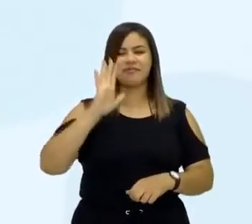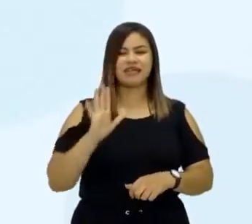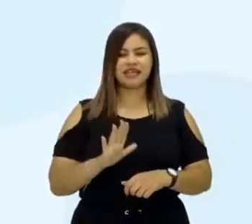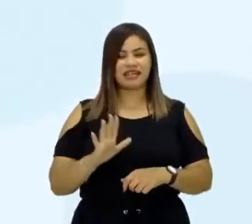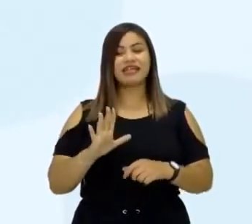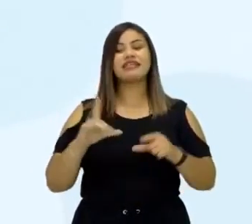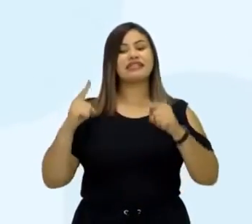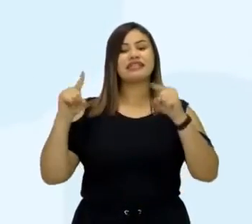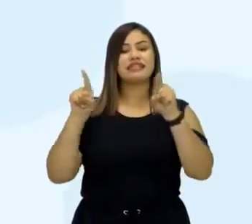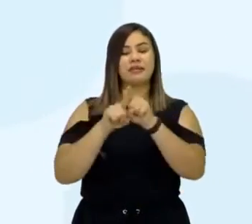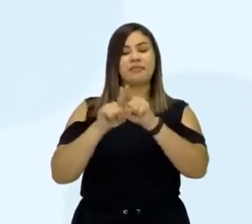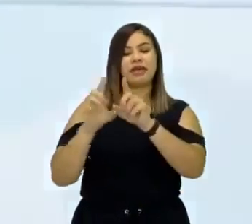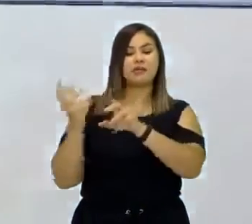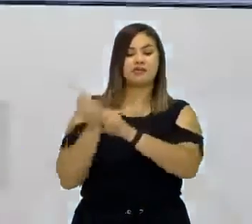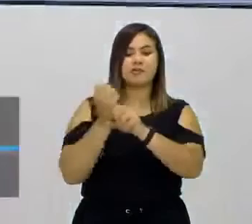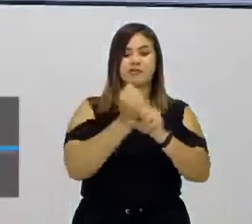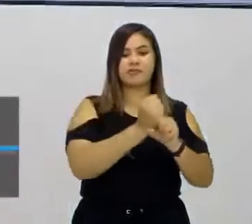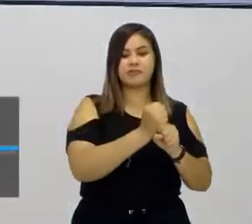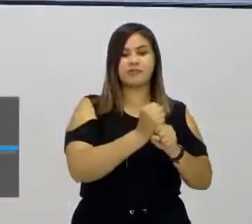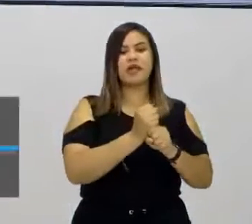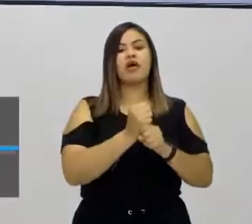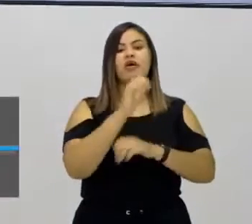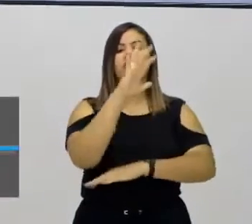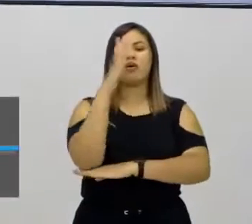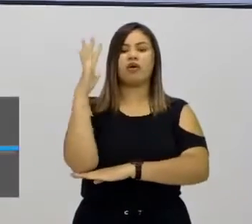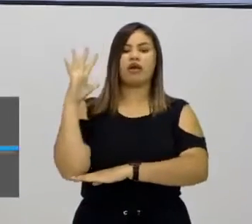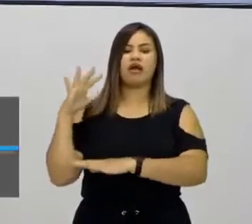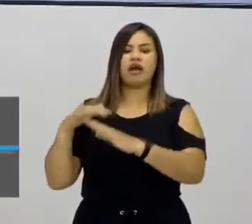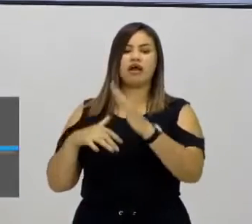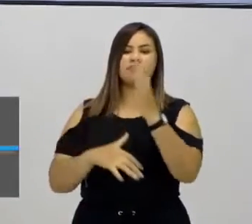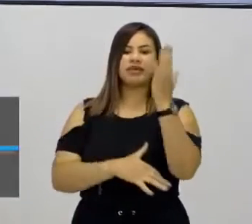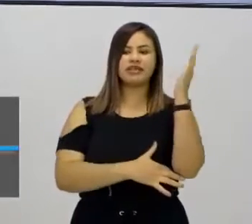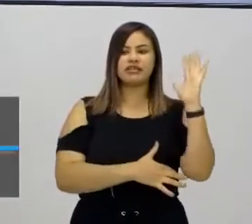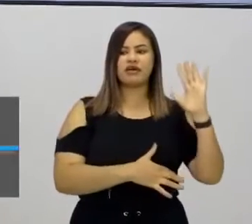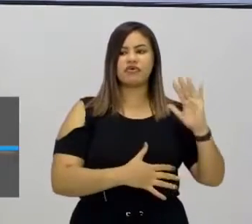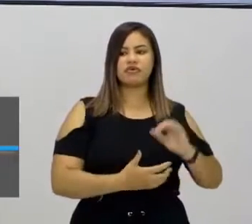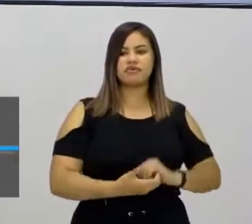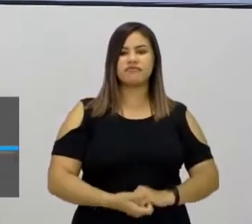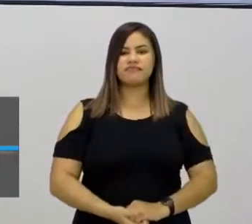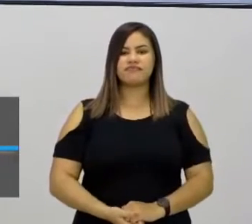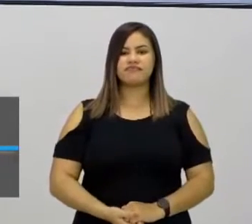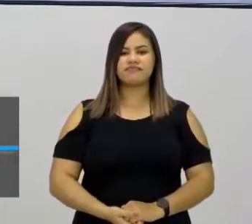da contabilidade ambiental, tá certo? Daqui a pouco a gente volta aí.